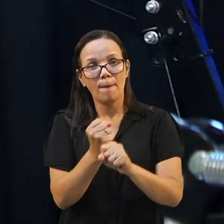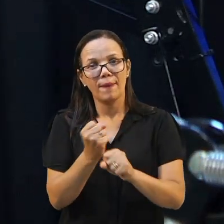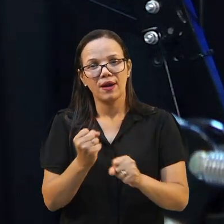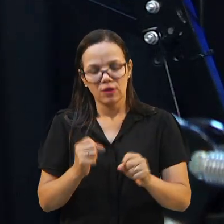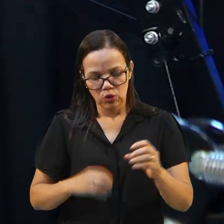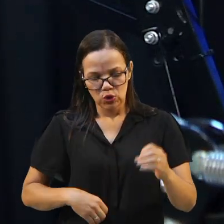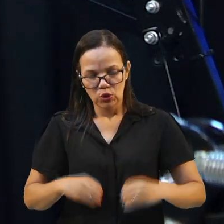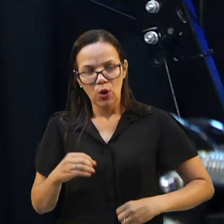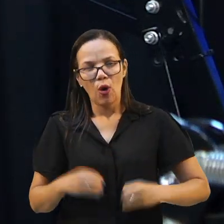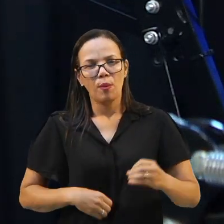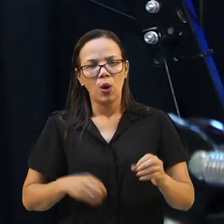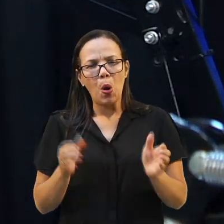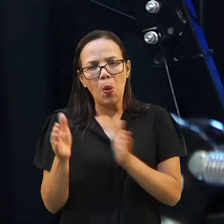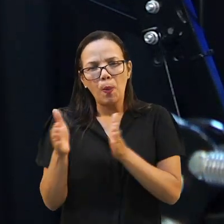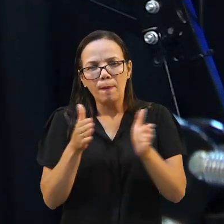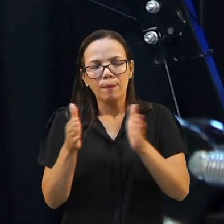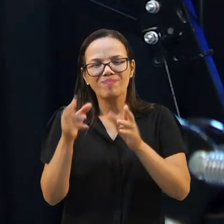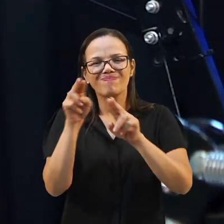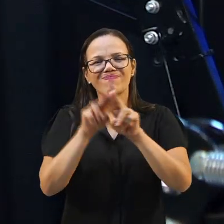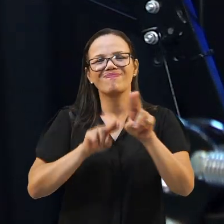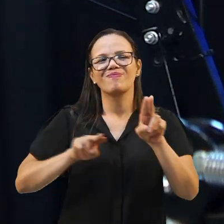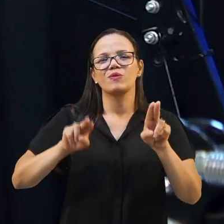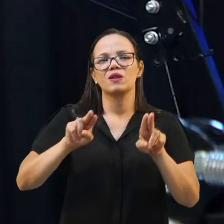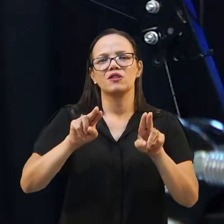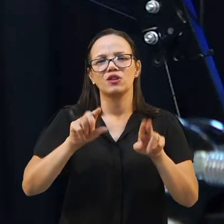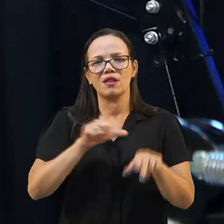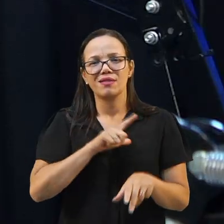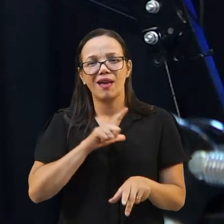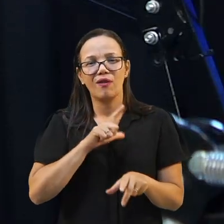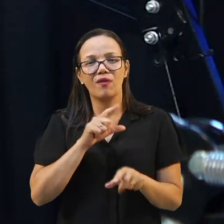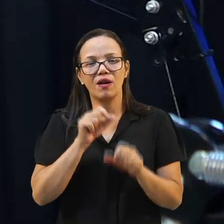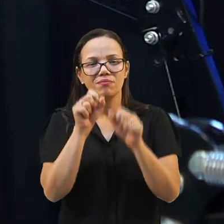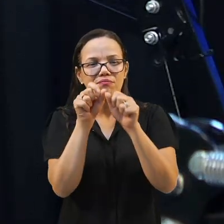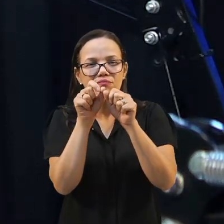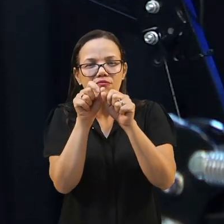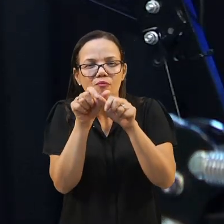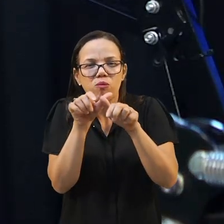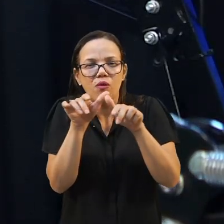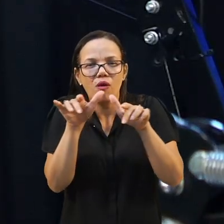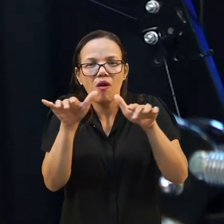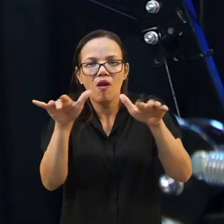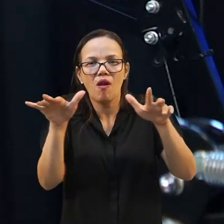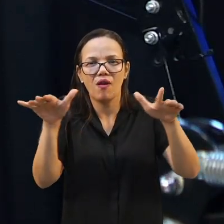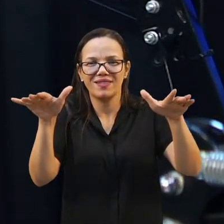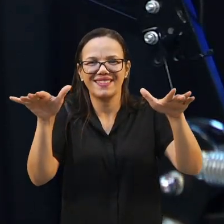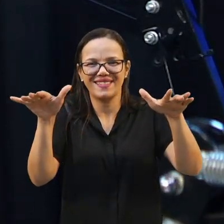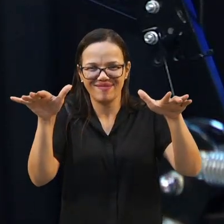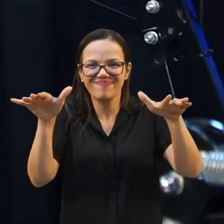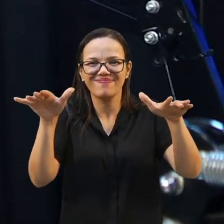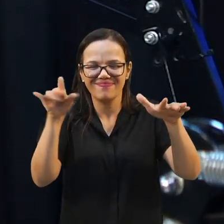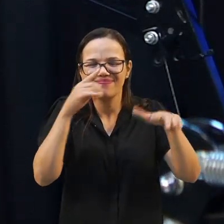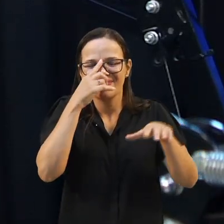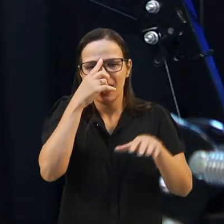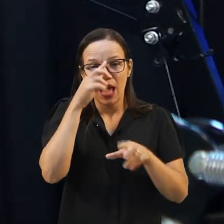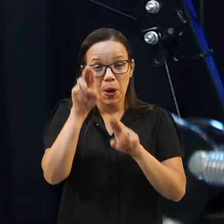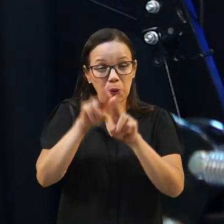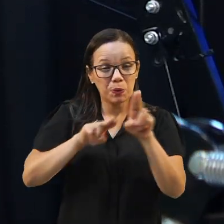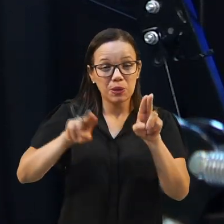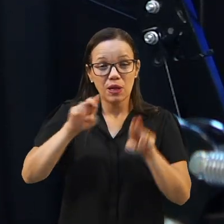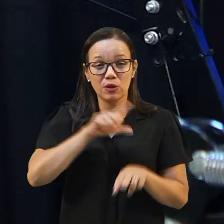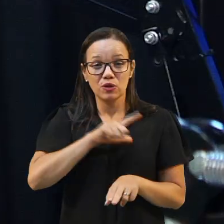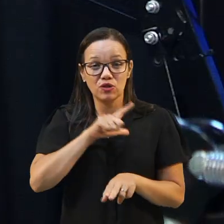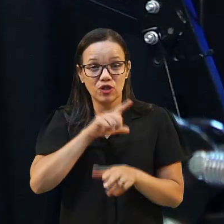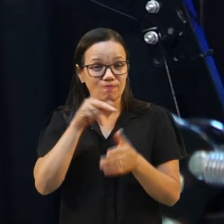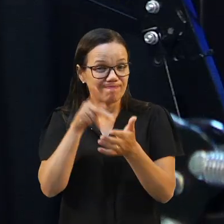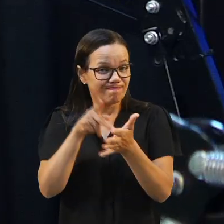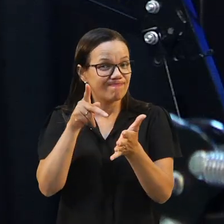muito pujante. A universidade estava em plena expansão. Né? A universidade tinha, de